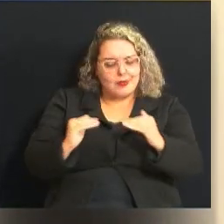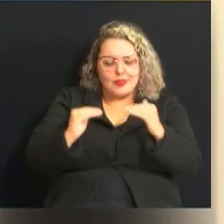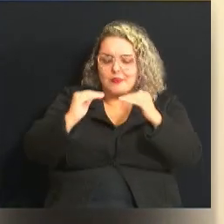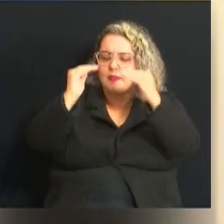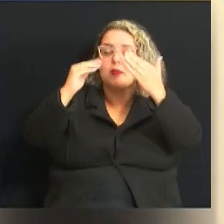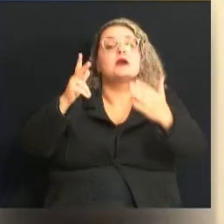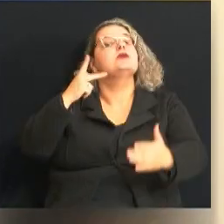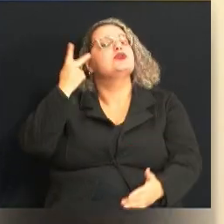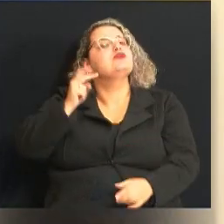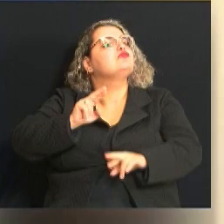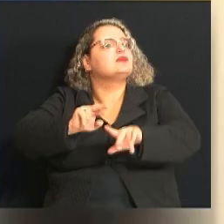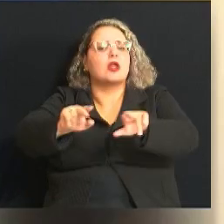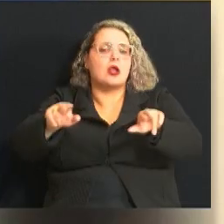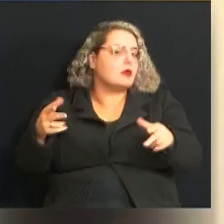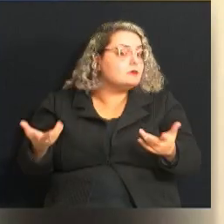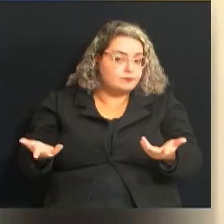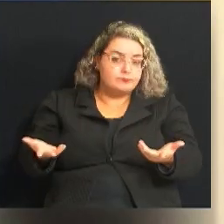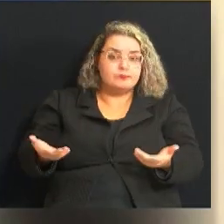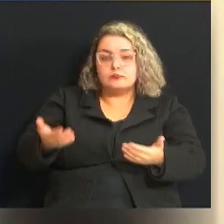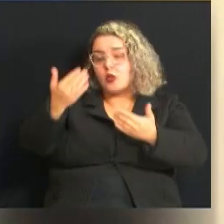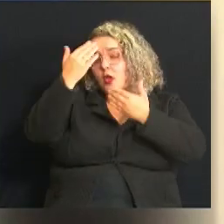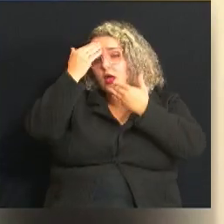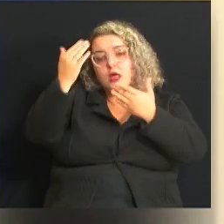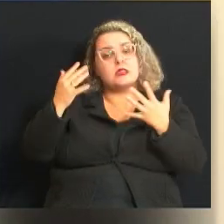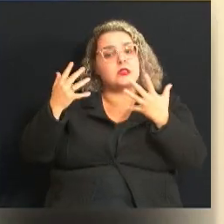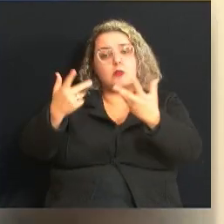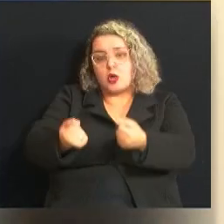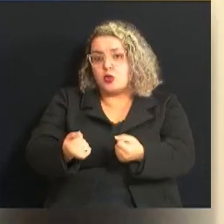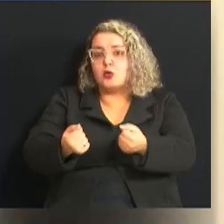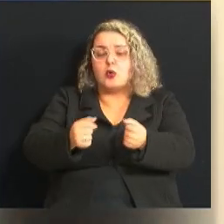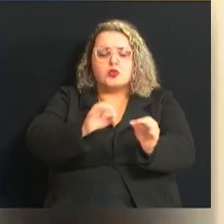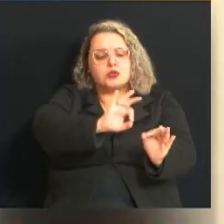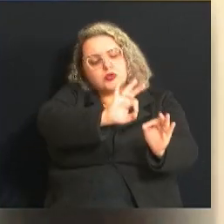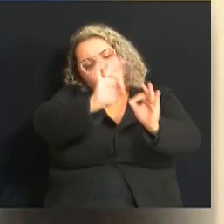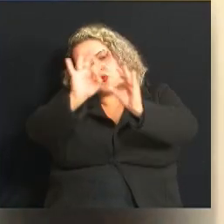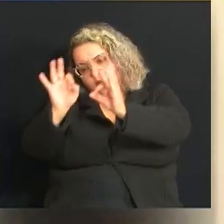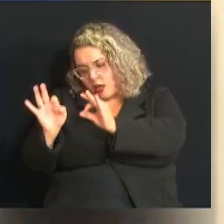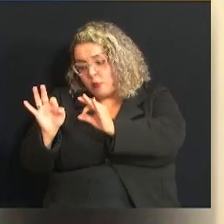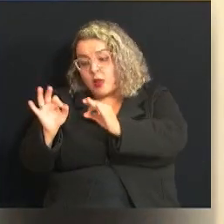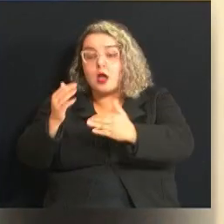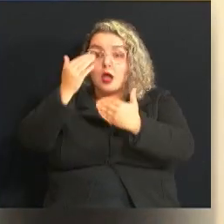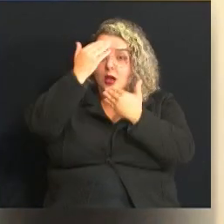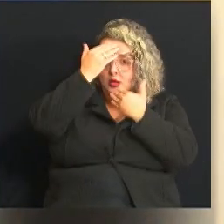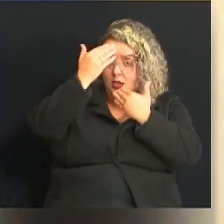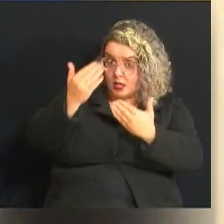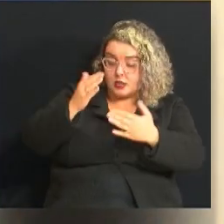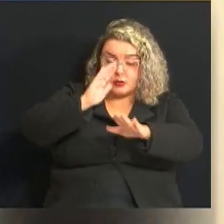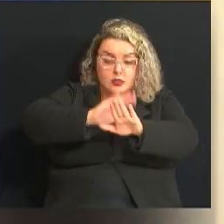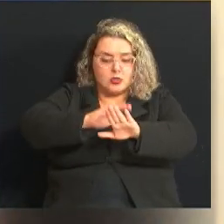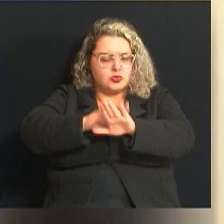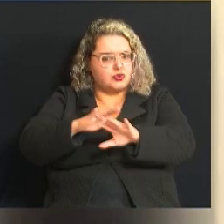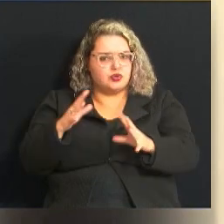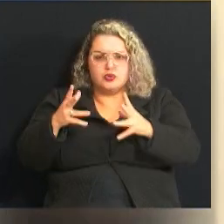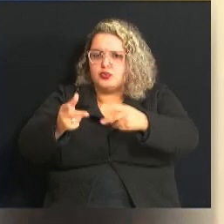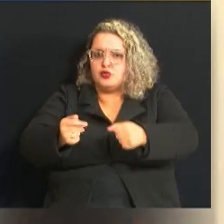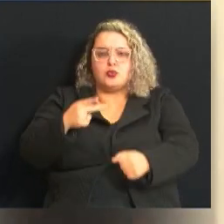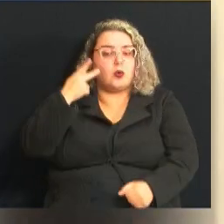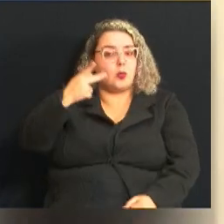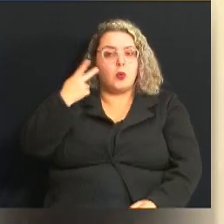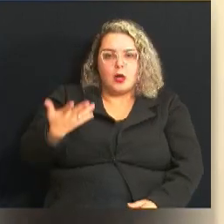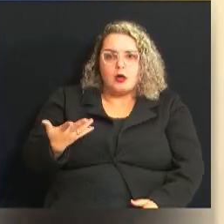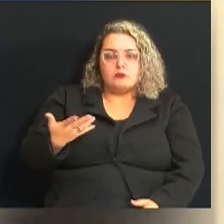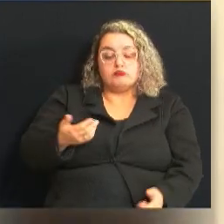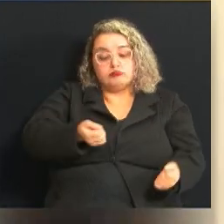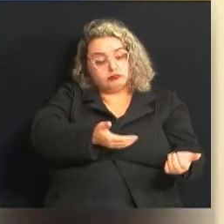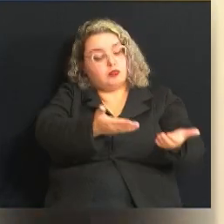vereadores diversos. Então, agradecemos a todos que nos acompanharam e agradecer a ação de todos os vereadores, tanto os que